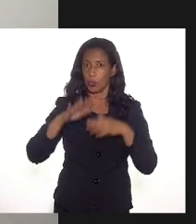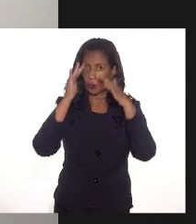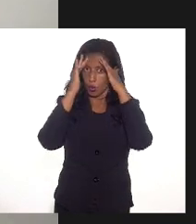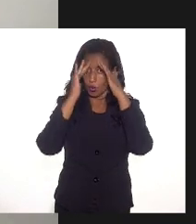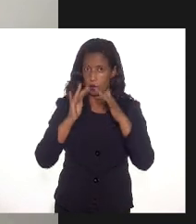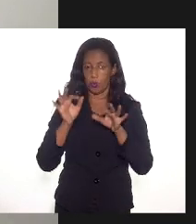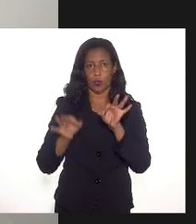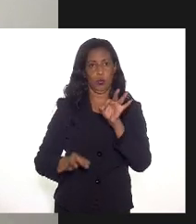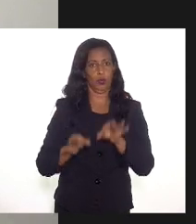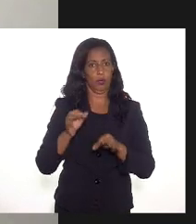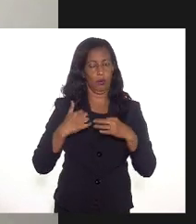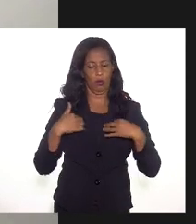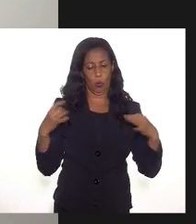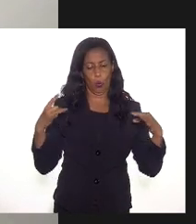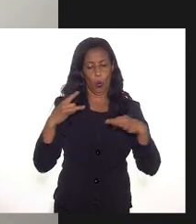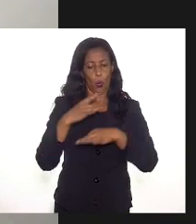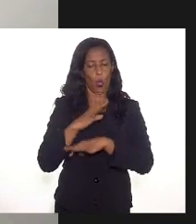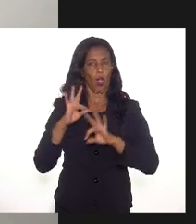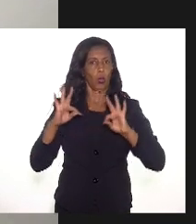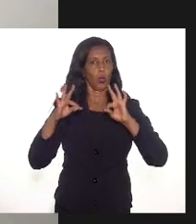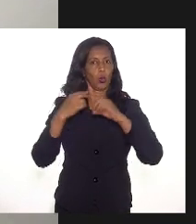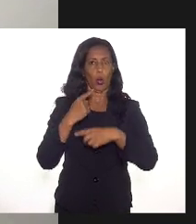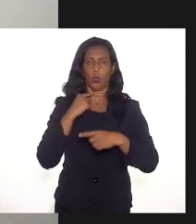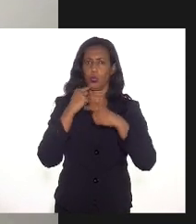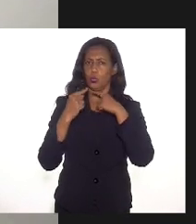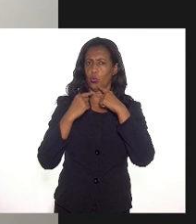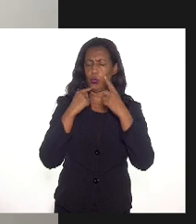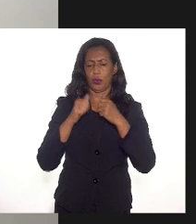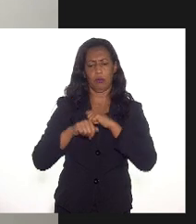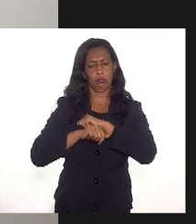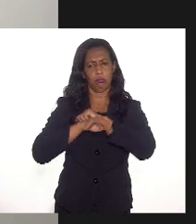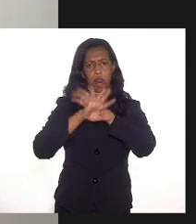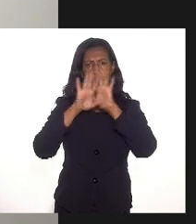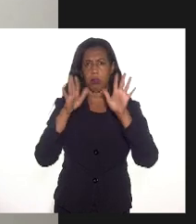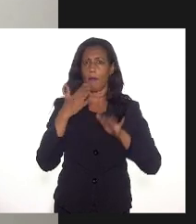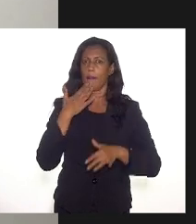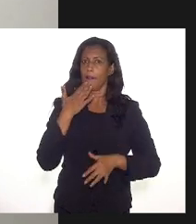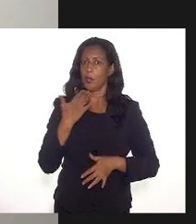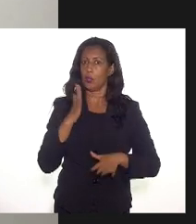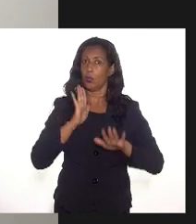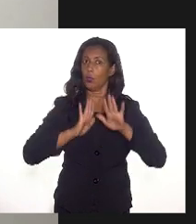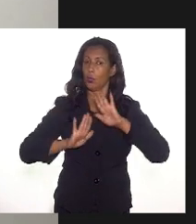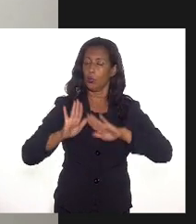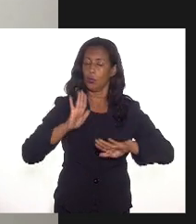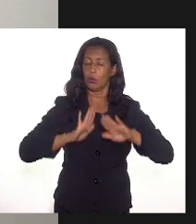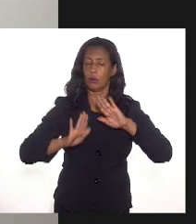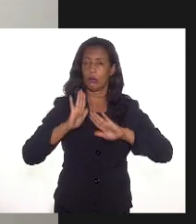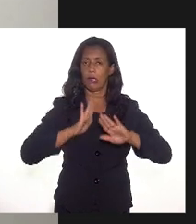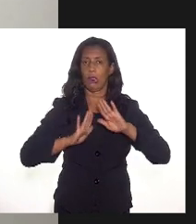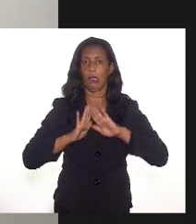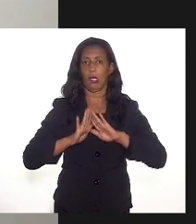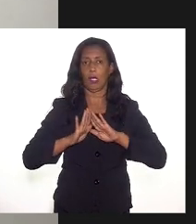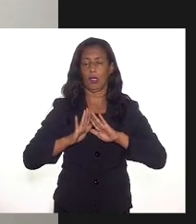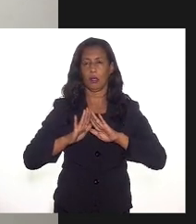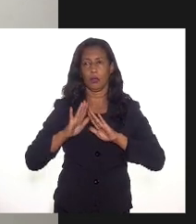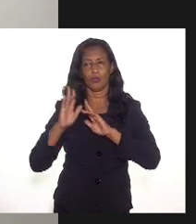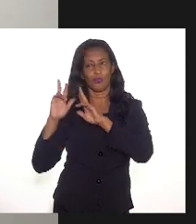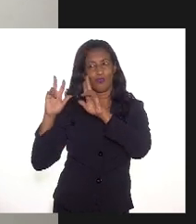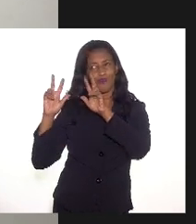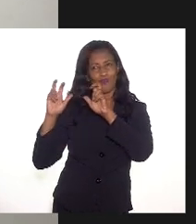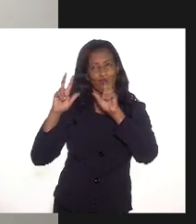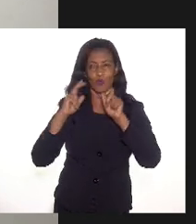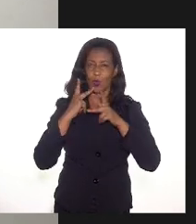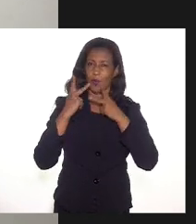justiça, me colocando à disposição para todo e qualquer esclarecimento, mas pedindo um pouco de cuidado com determinadas assertivas que